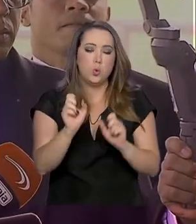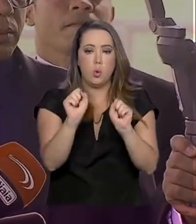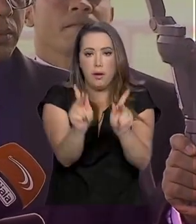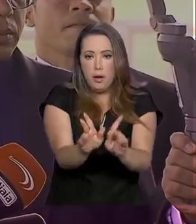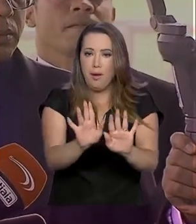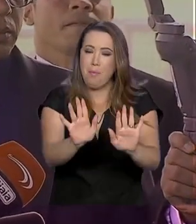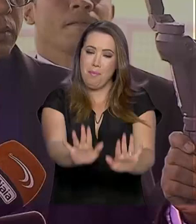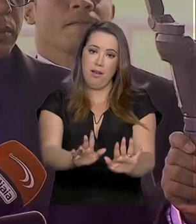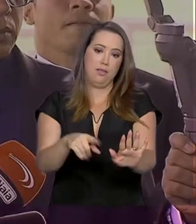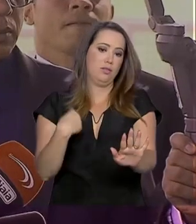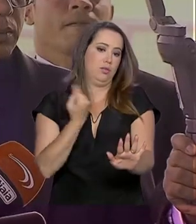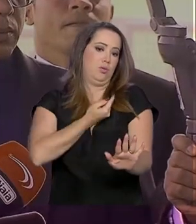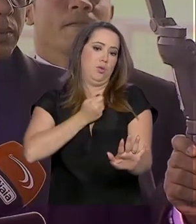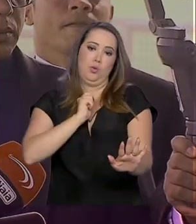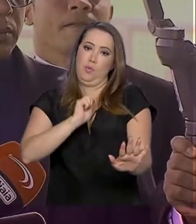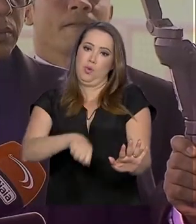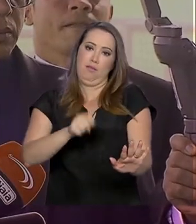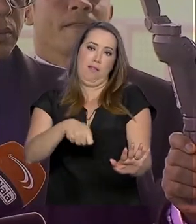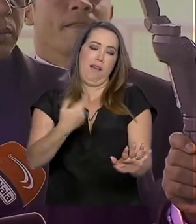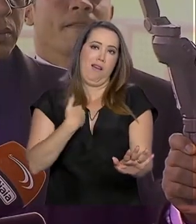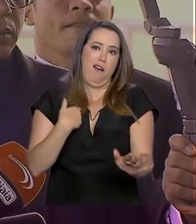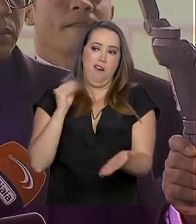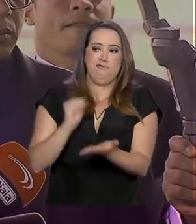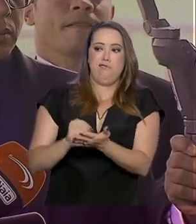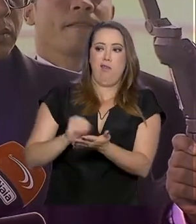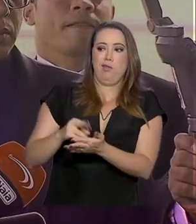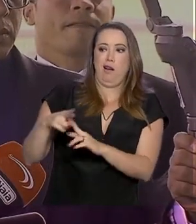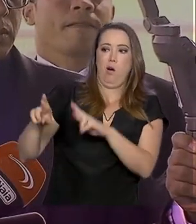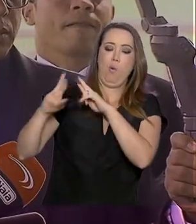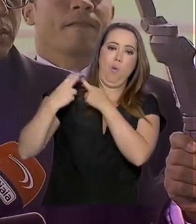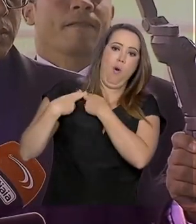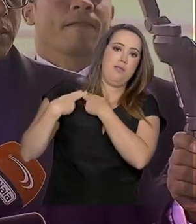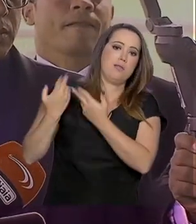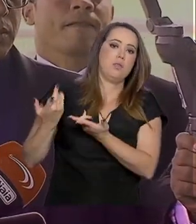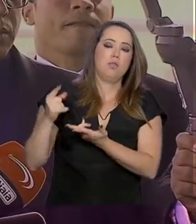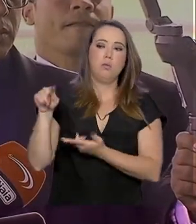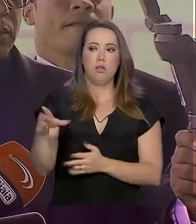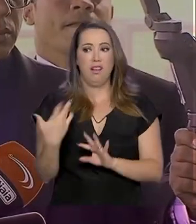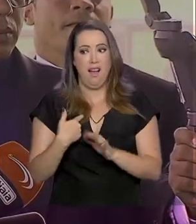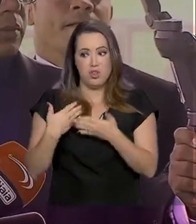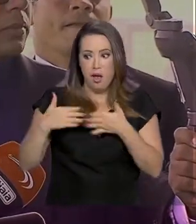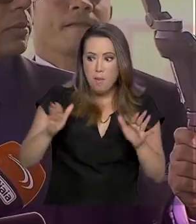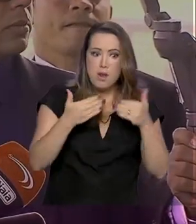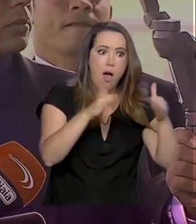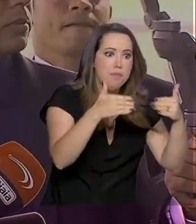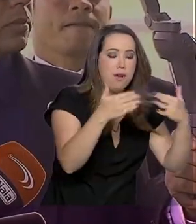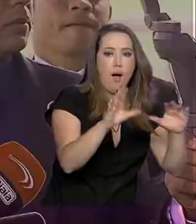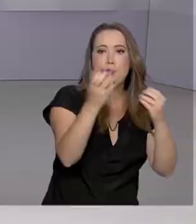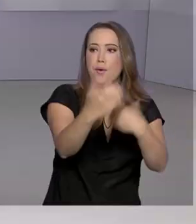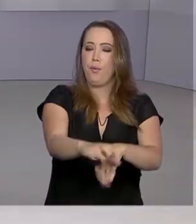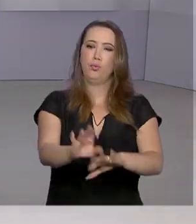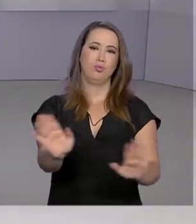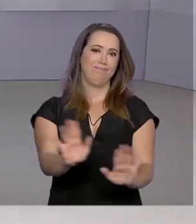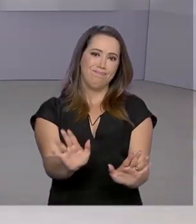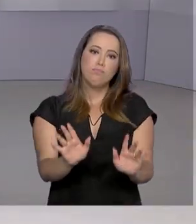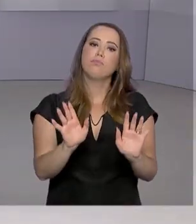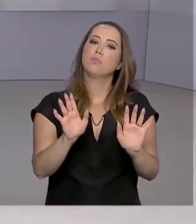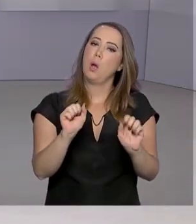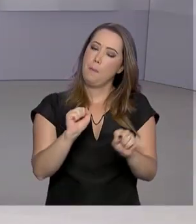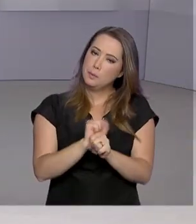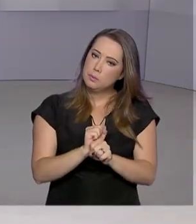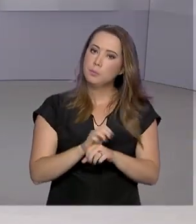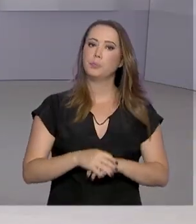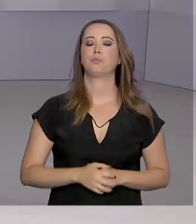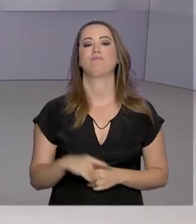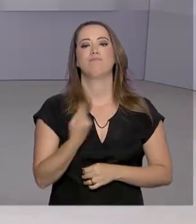ser irresponsáveis a tempo de abrir concurso que poderão ser desnecessários. A